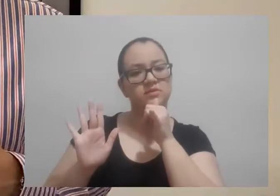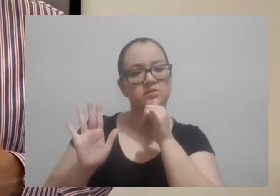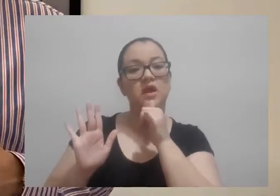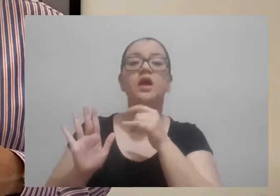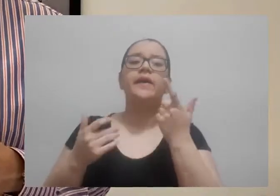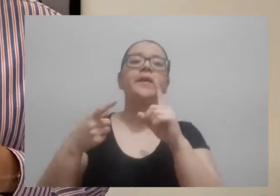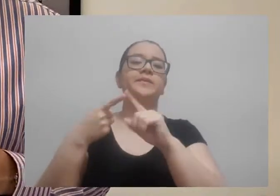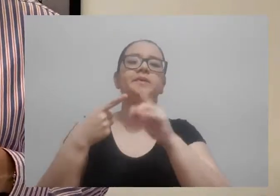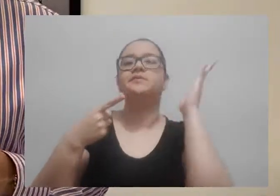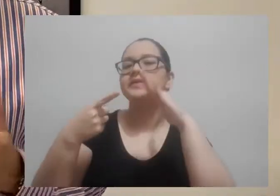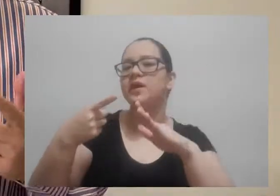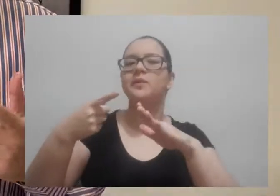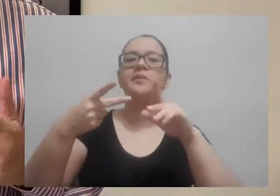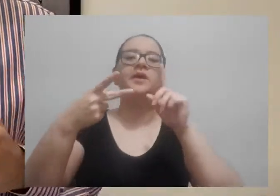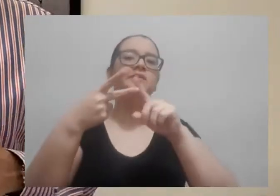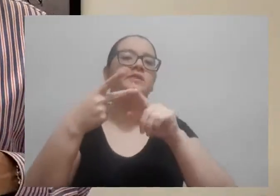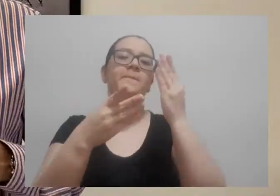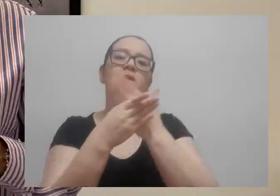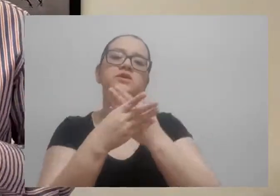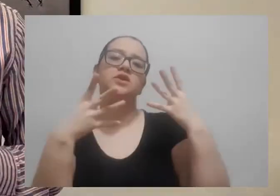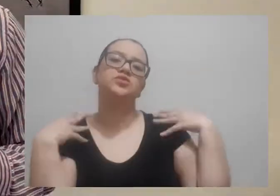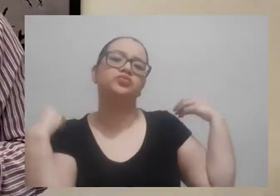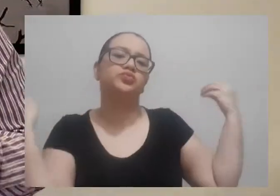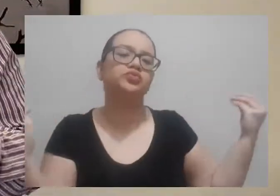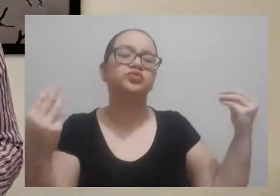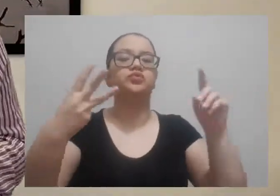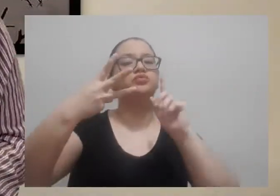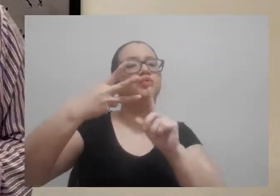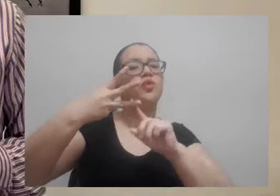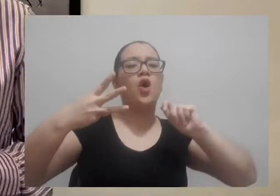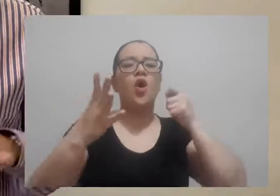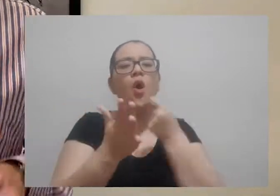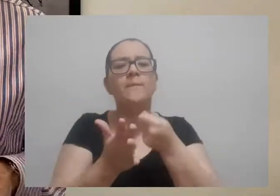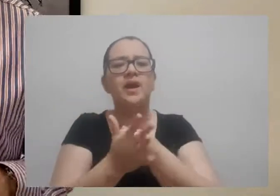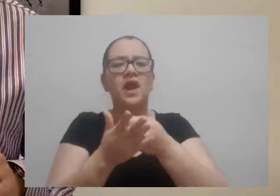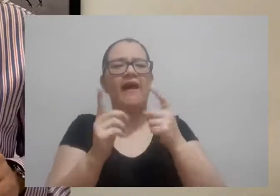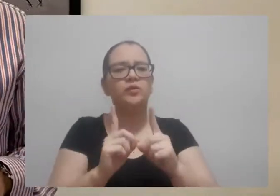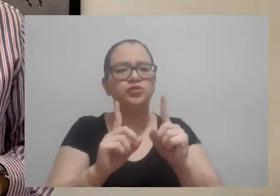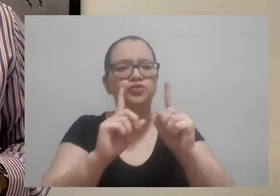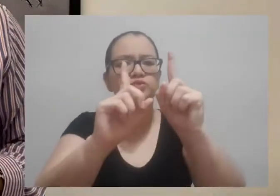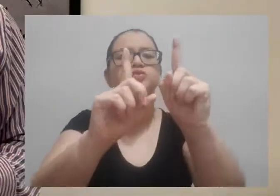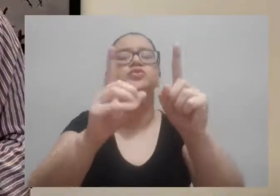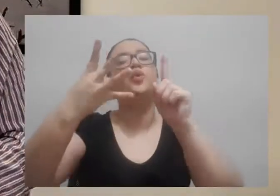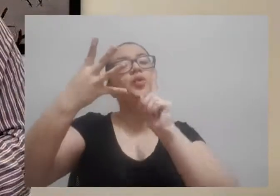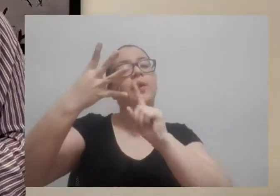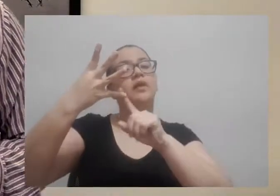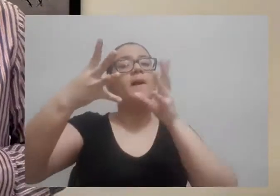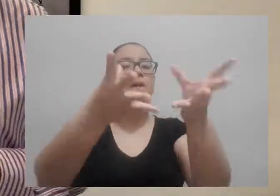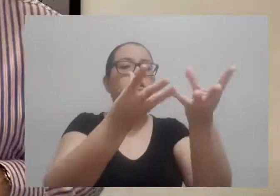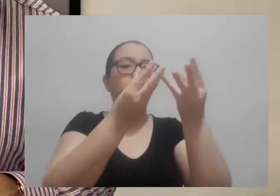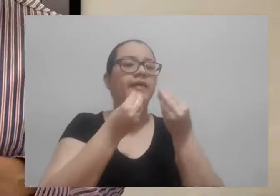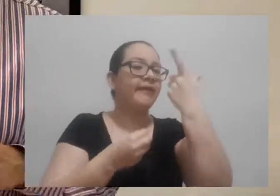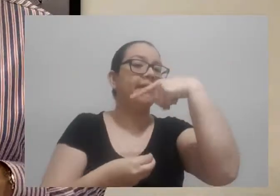túnica, obrigar você a andar 1 milha e dê a quem pede, não volte as costas. Essas 4 ilustrações que nos são